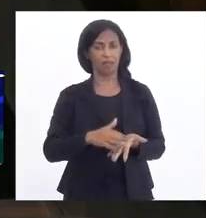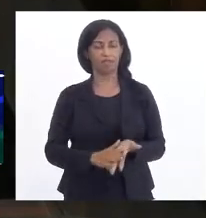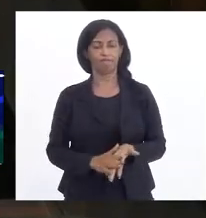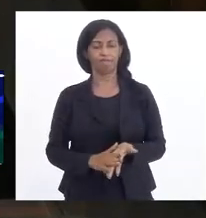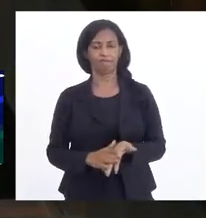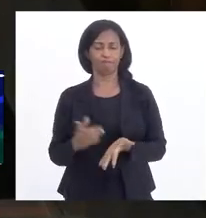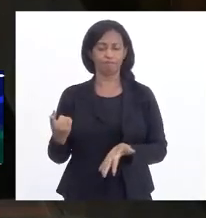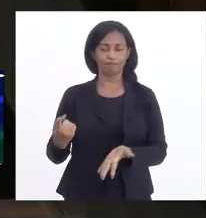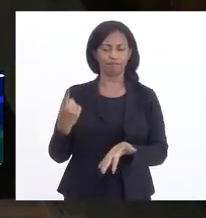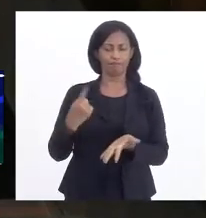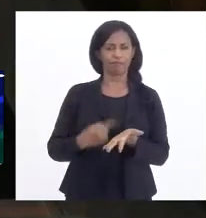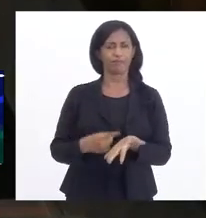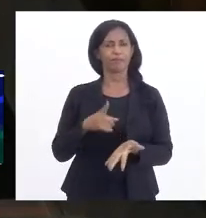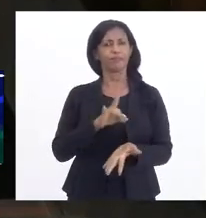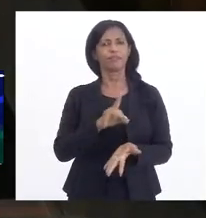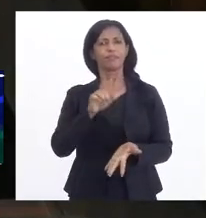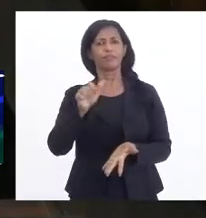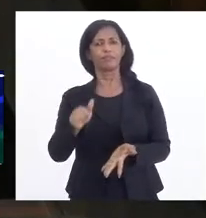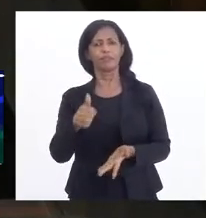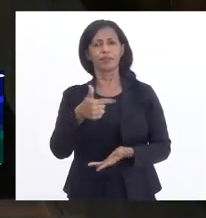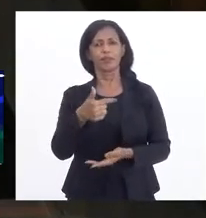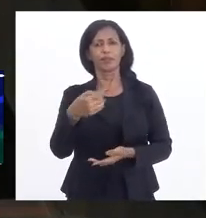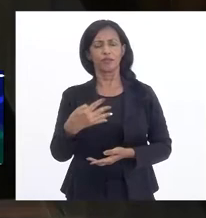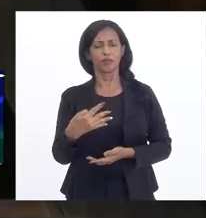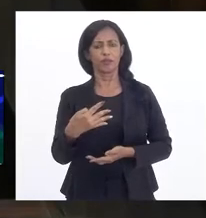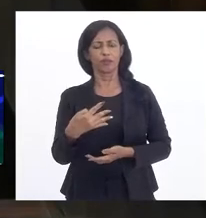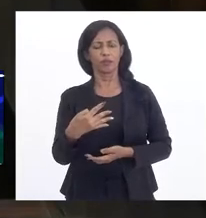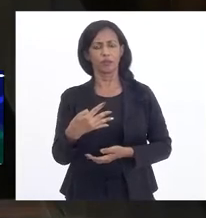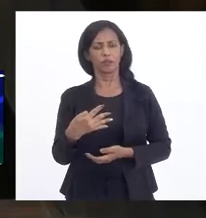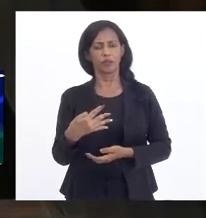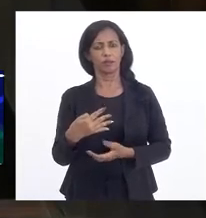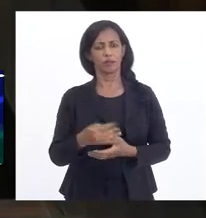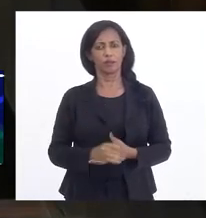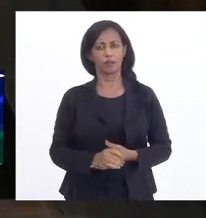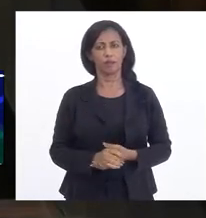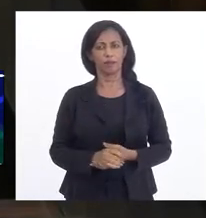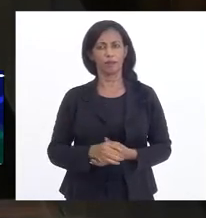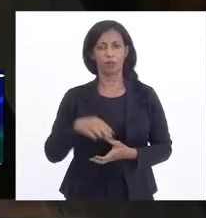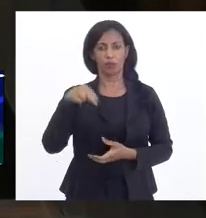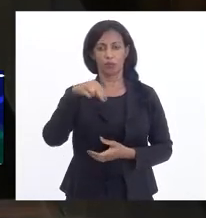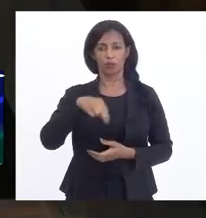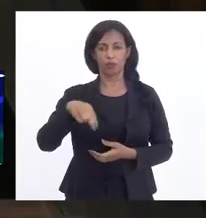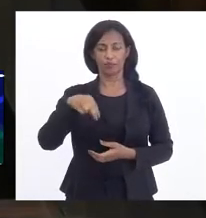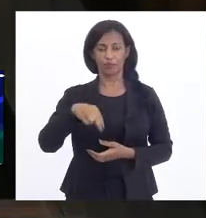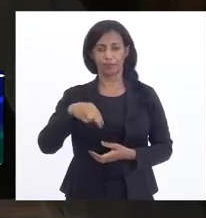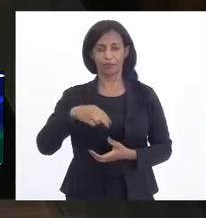datada de 24 de novembro,